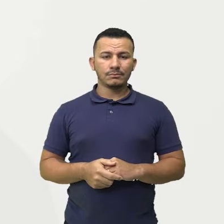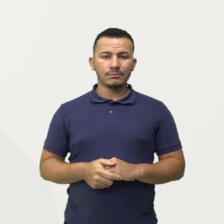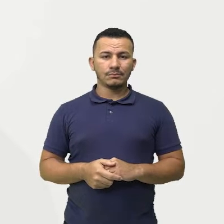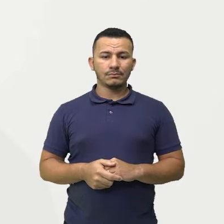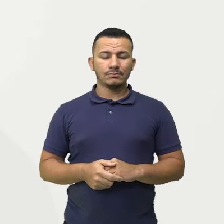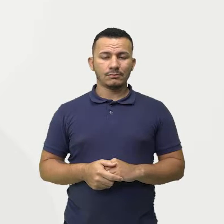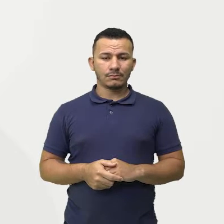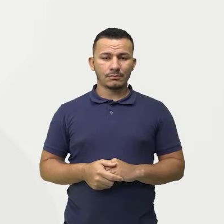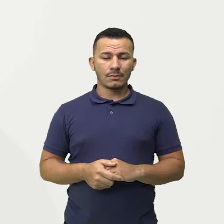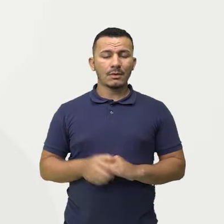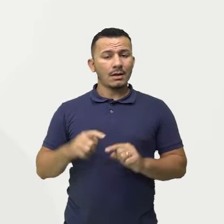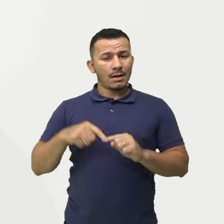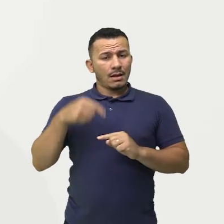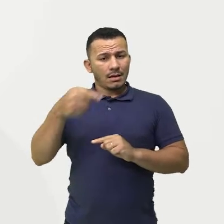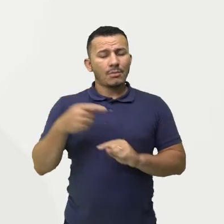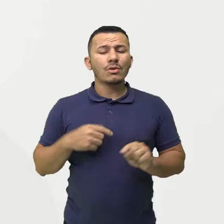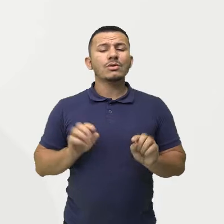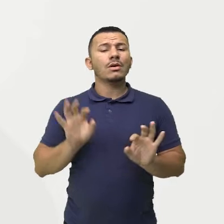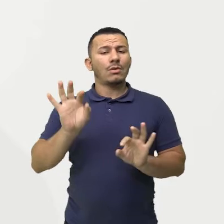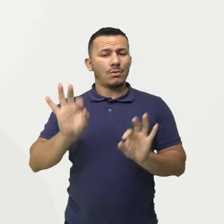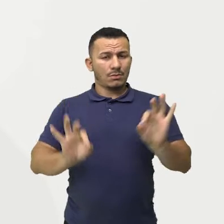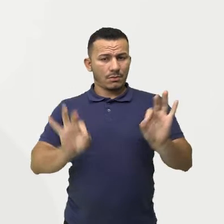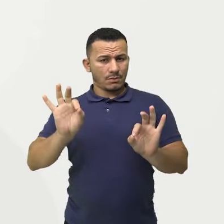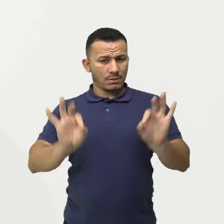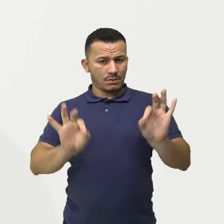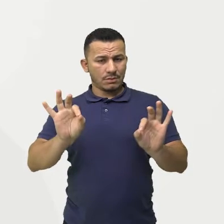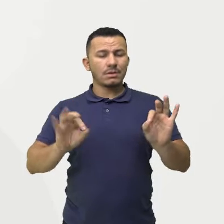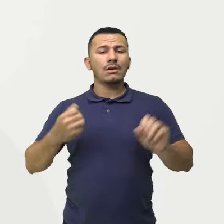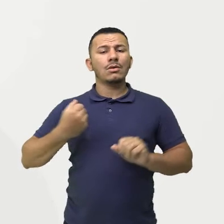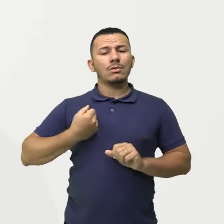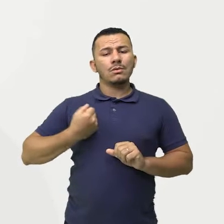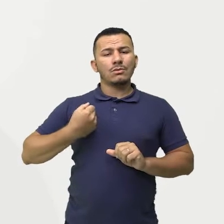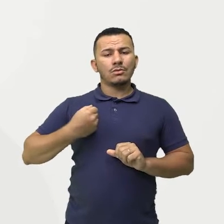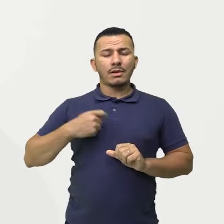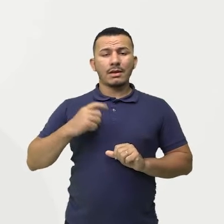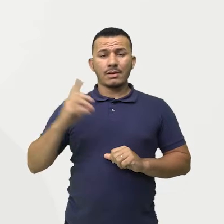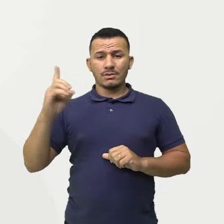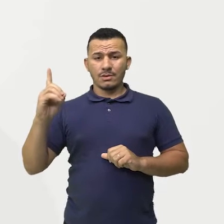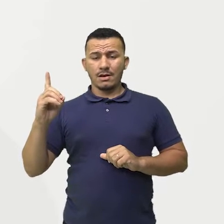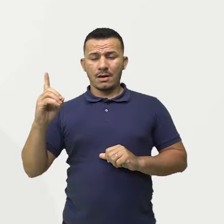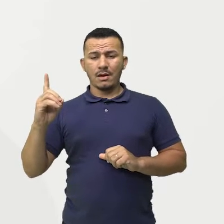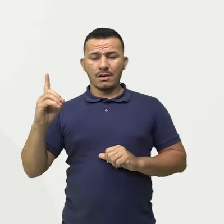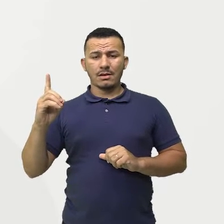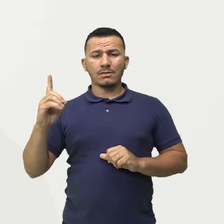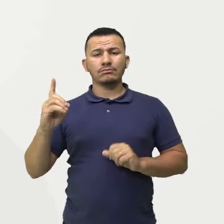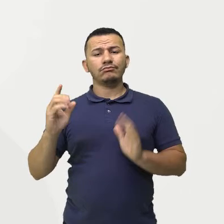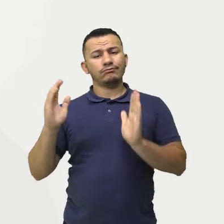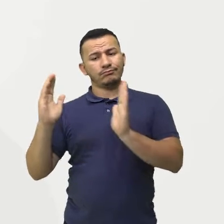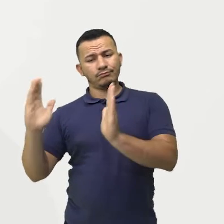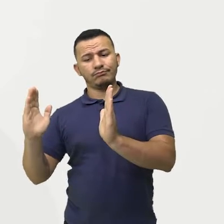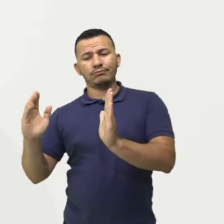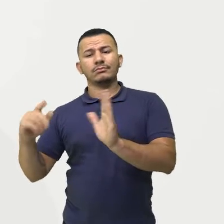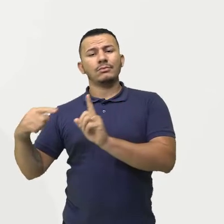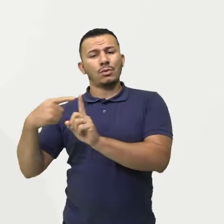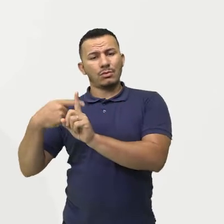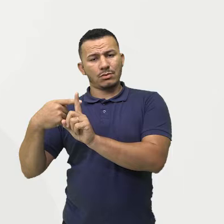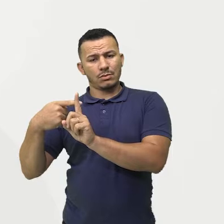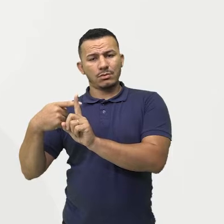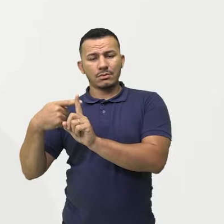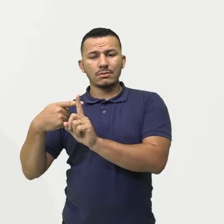aí você deve posicionar os números que estão à direita do zero, serão os números